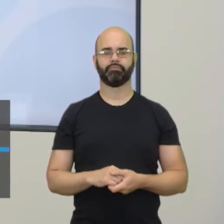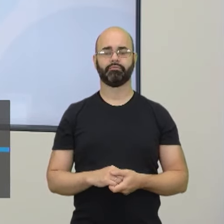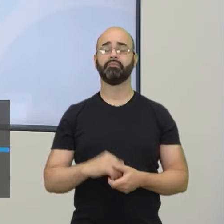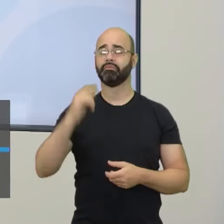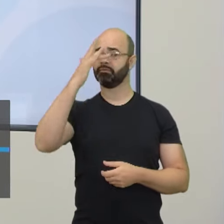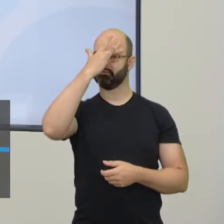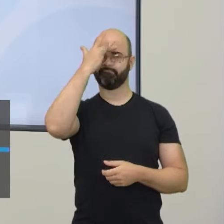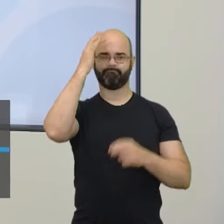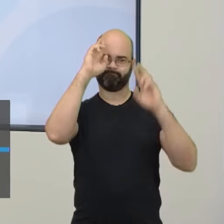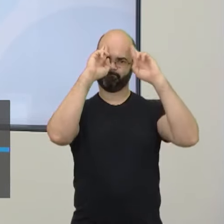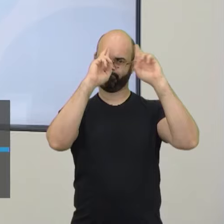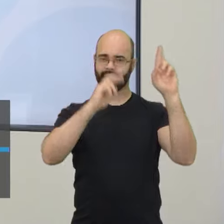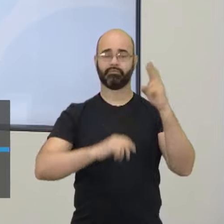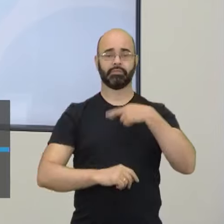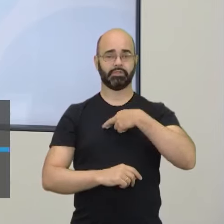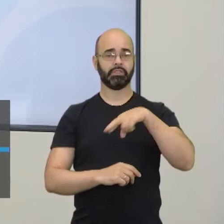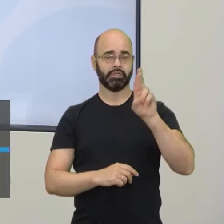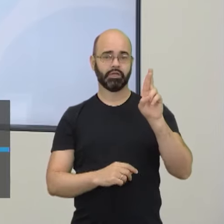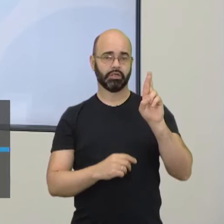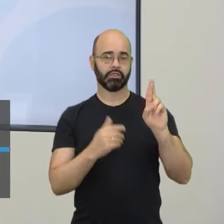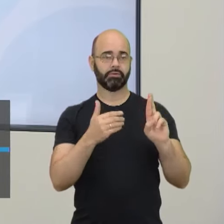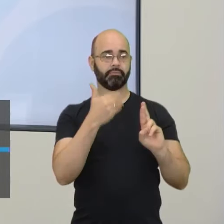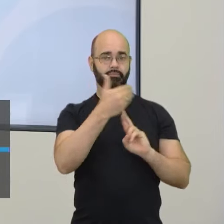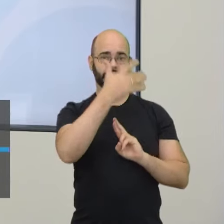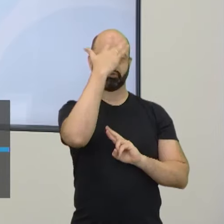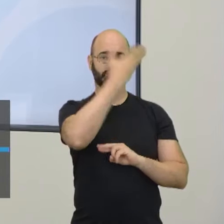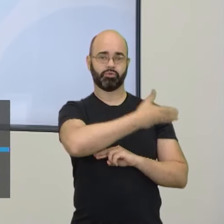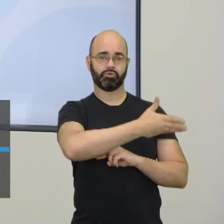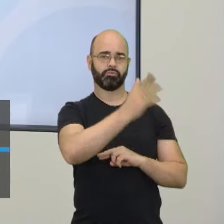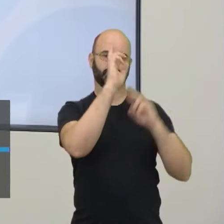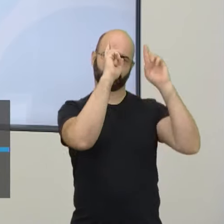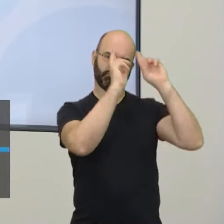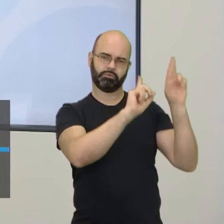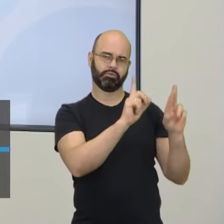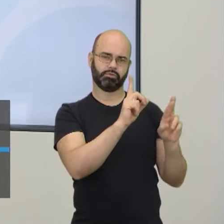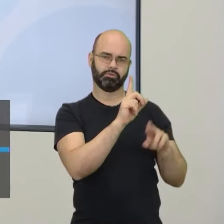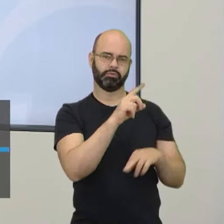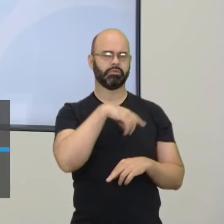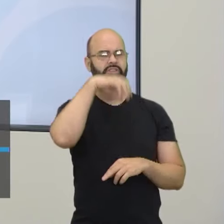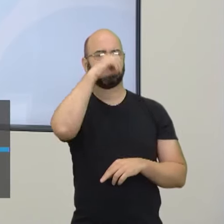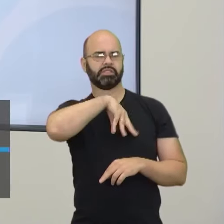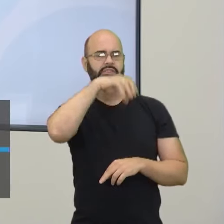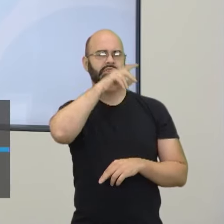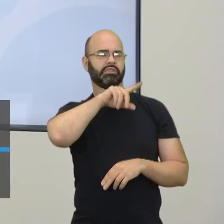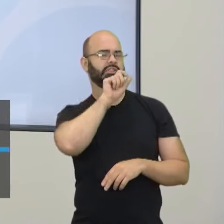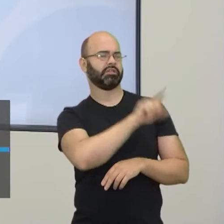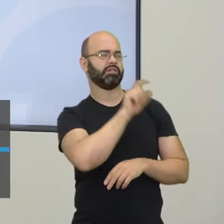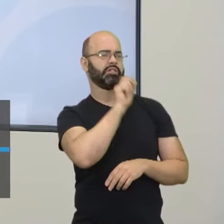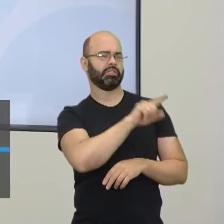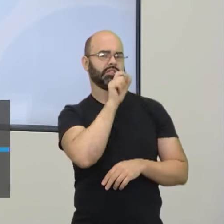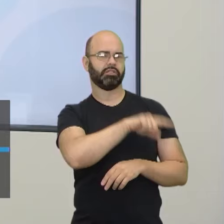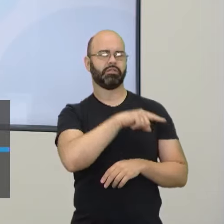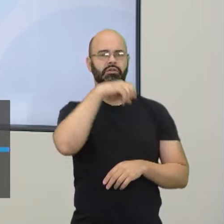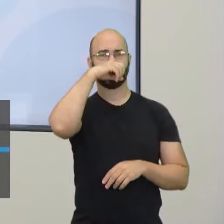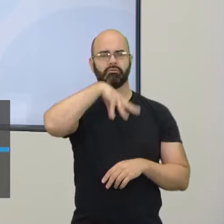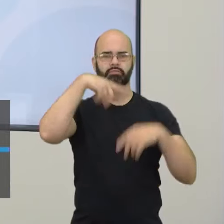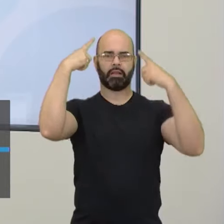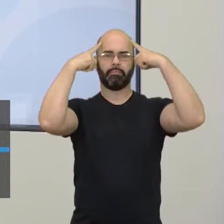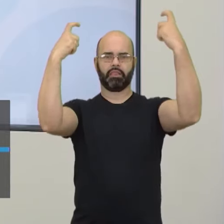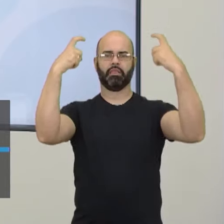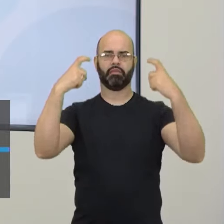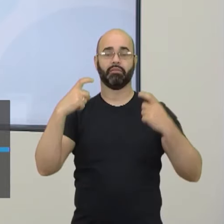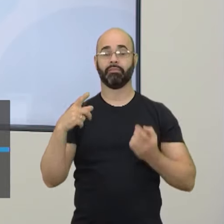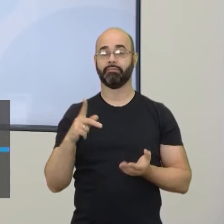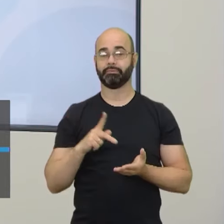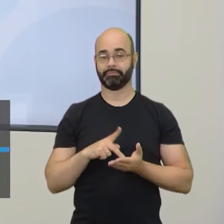não respeitam a religião do próximo e muitas vezes querem atacá-los com violência. Exatamente, meninas, isso é